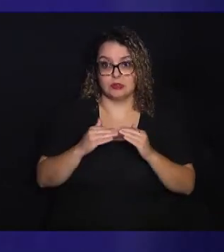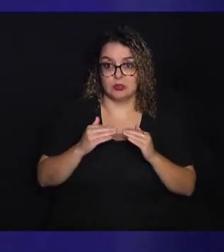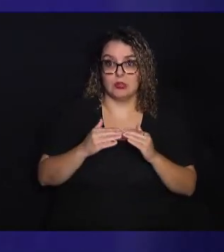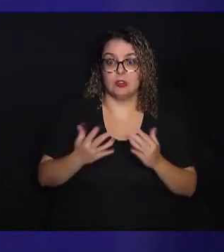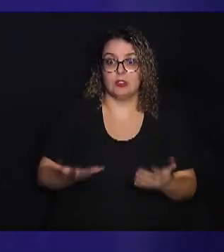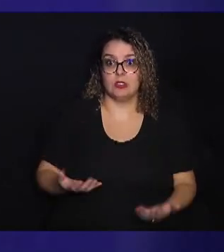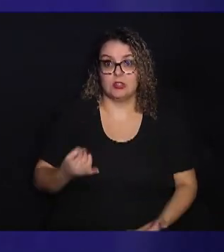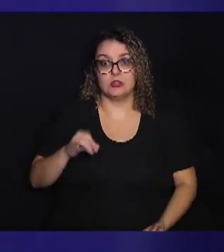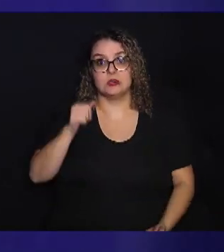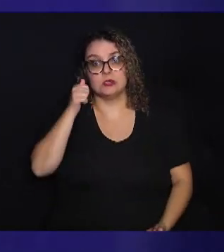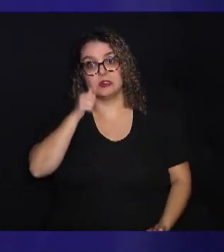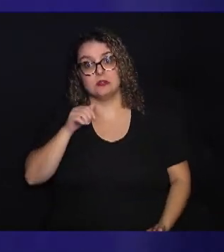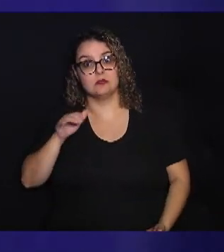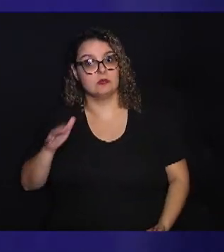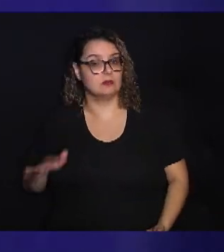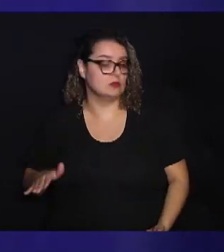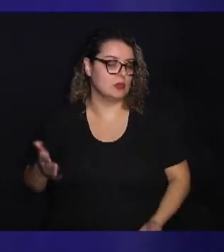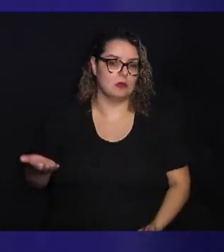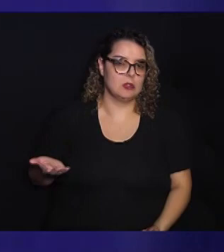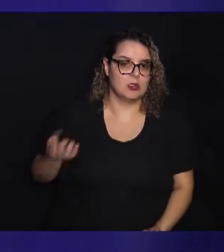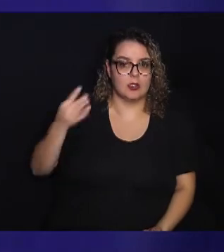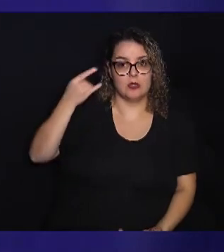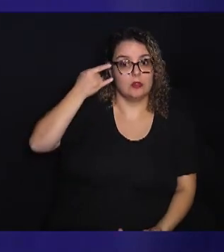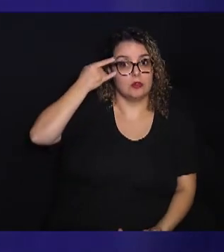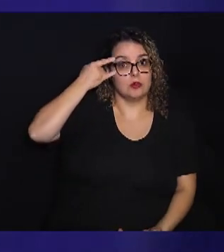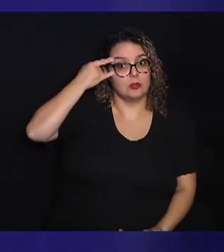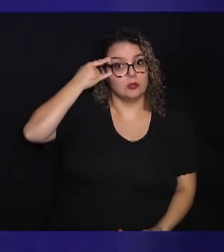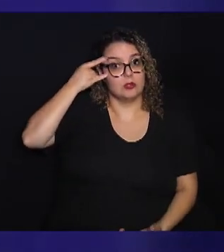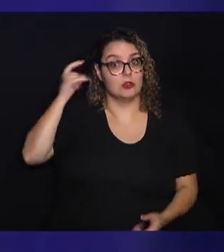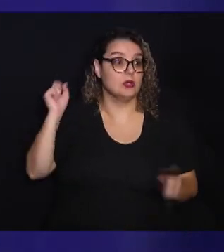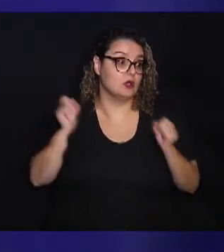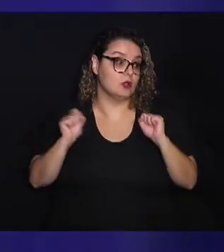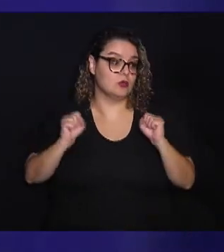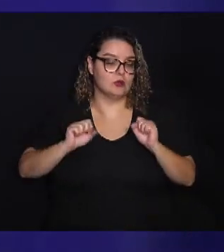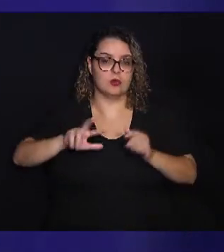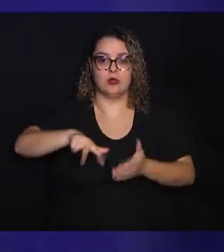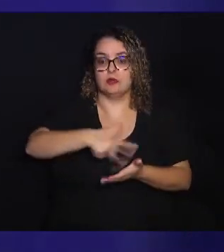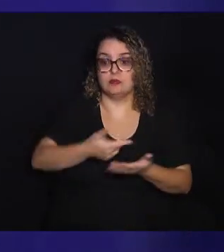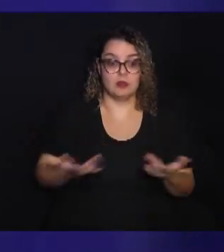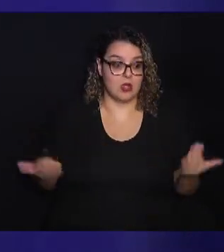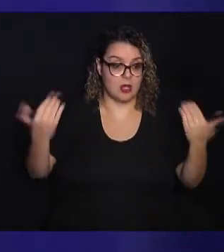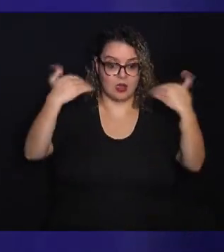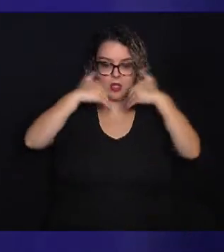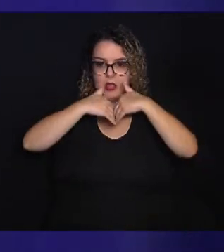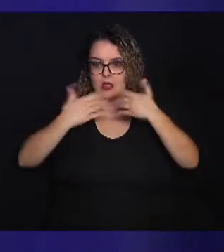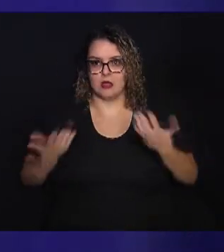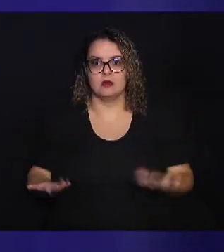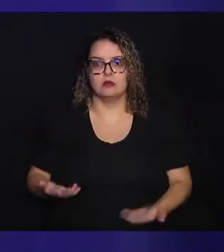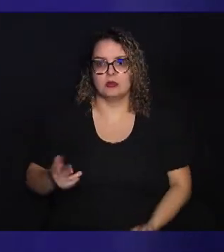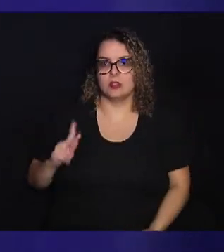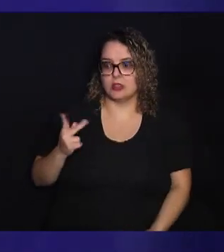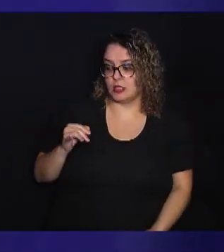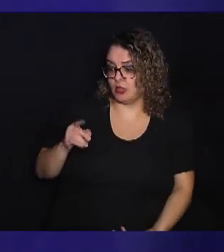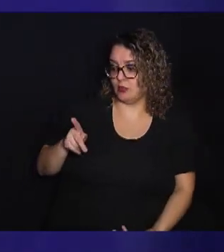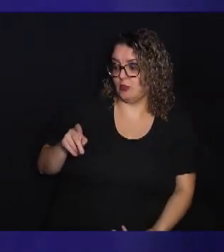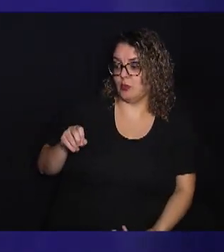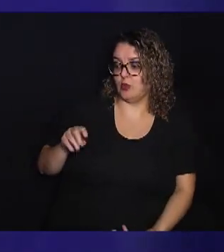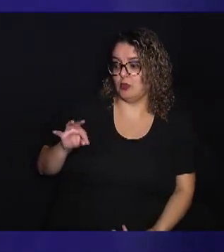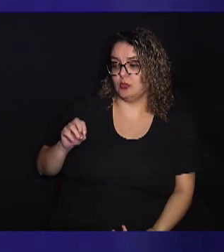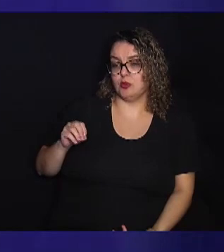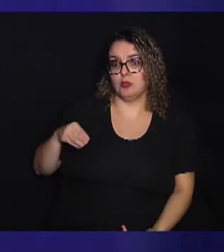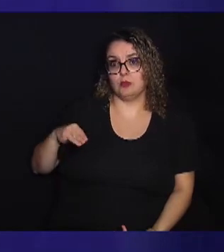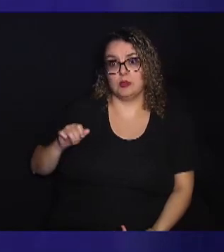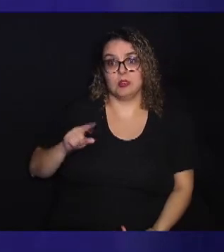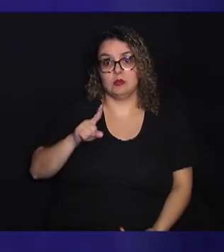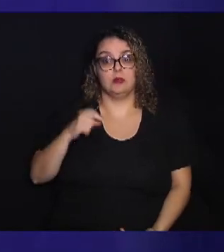uma menina com síndrome de Down e ela ama fazer balé, e a questão da hipotonia, né, não é um agravante